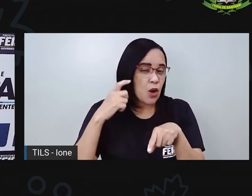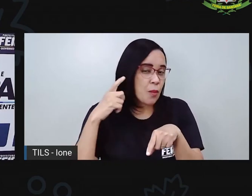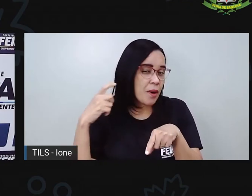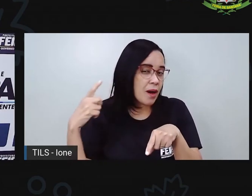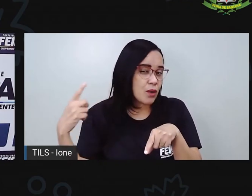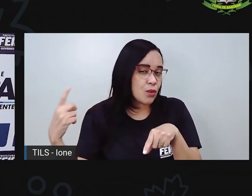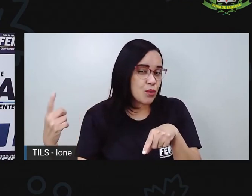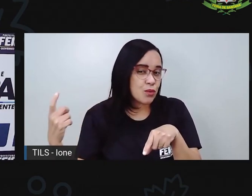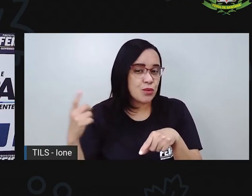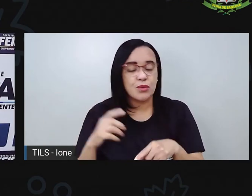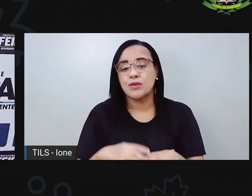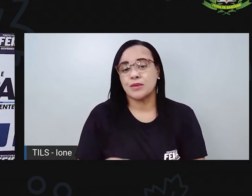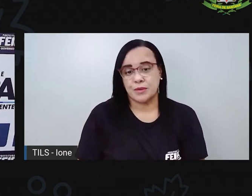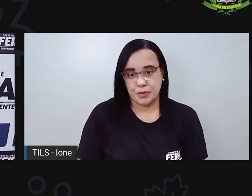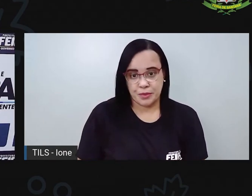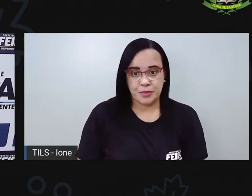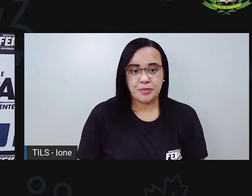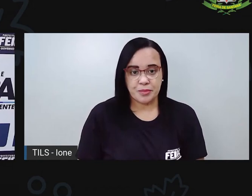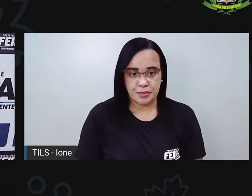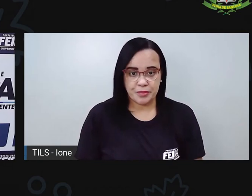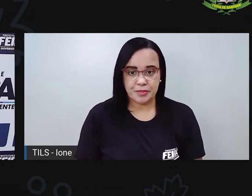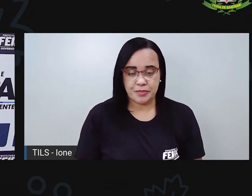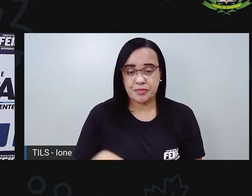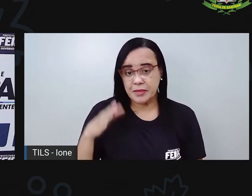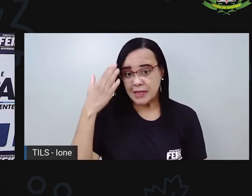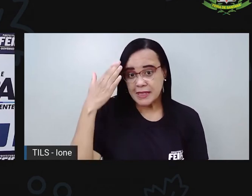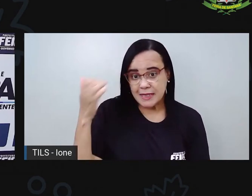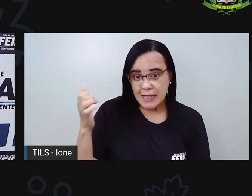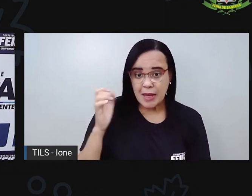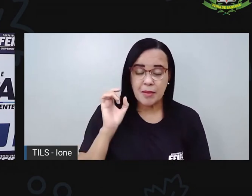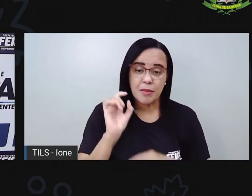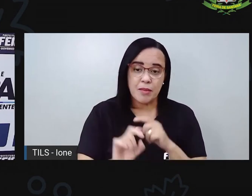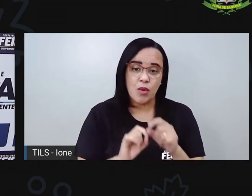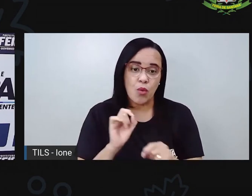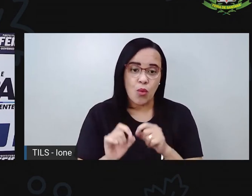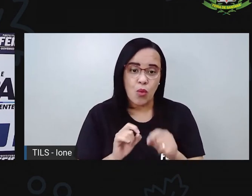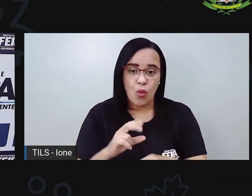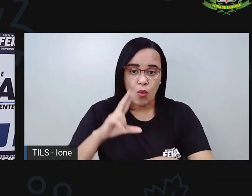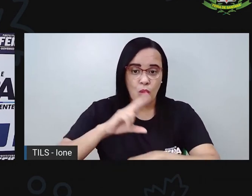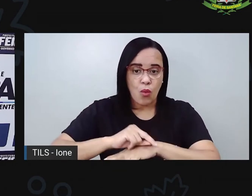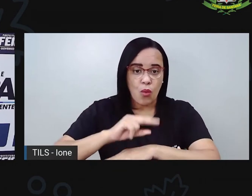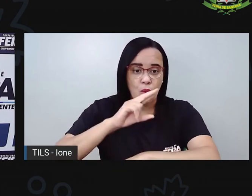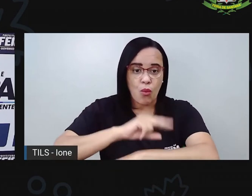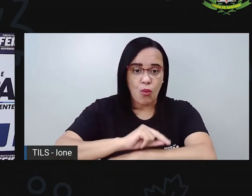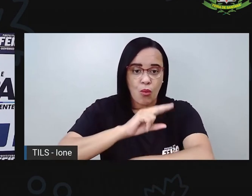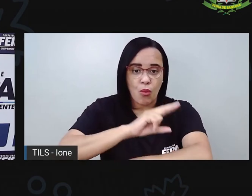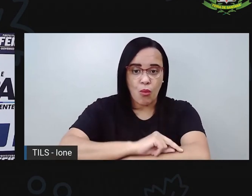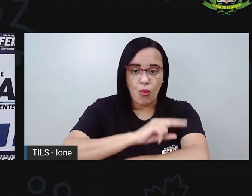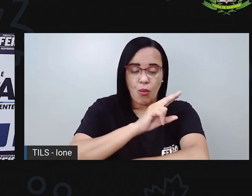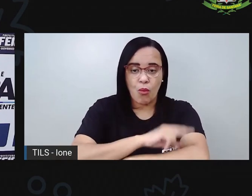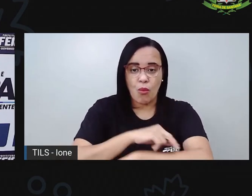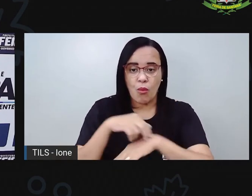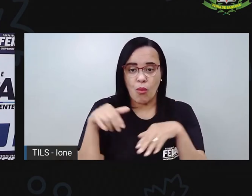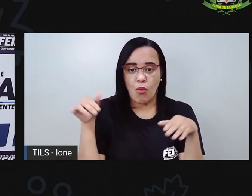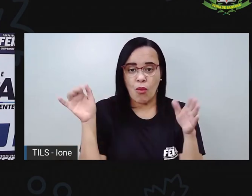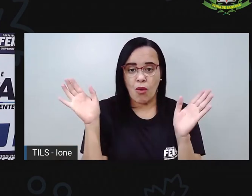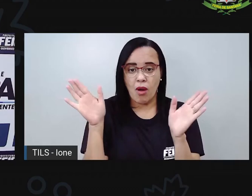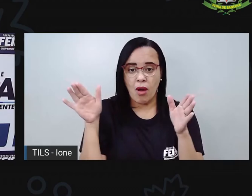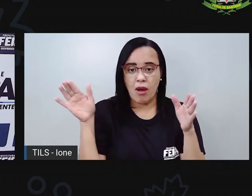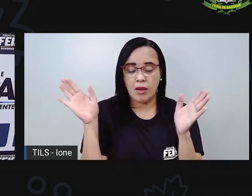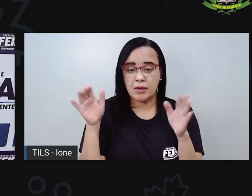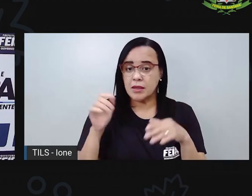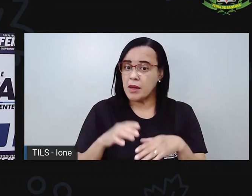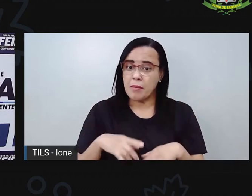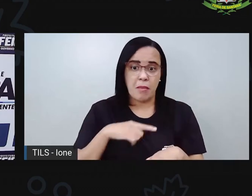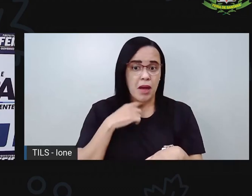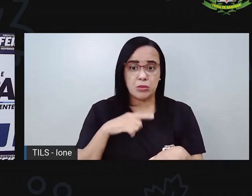muito tão de grilo e vocês sabiam que os grilos eles possuem asas mas não vão